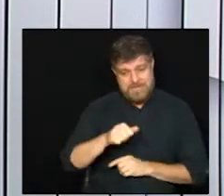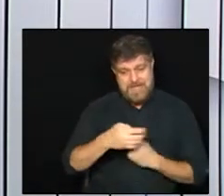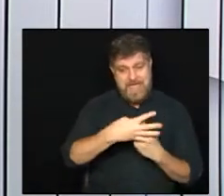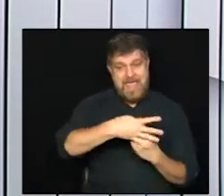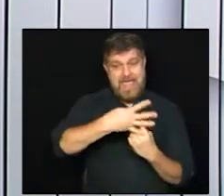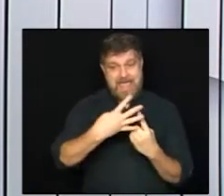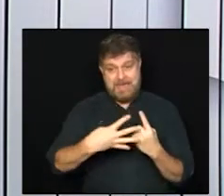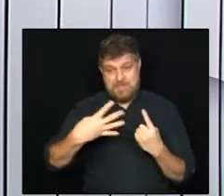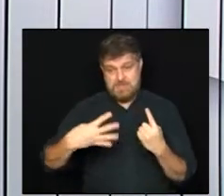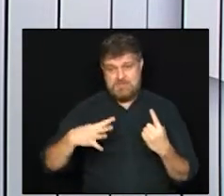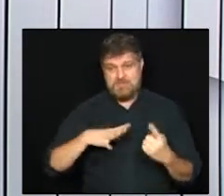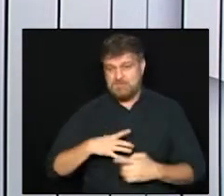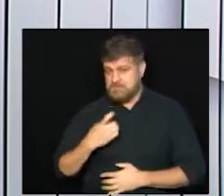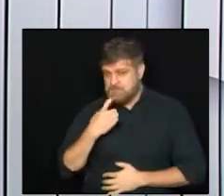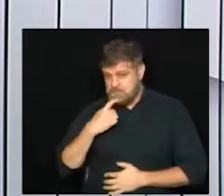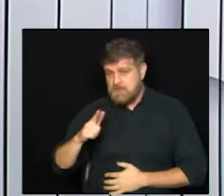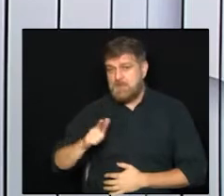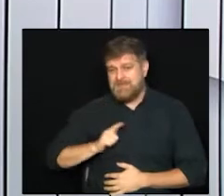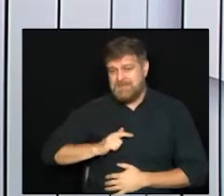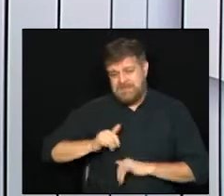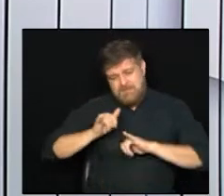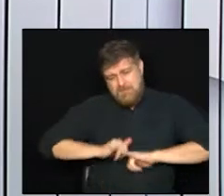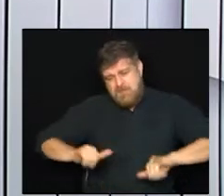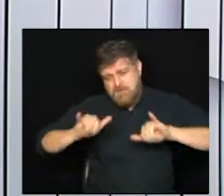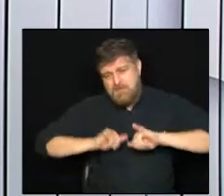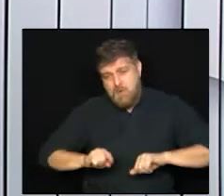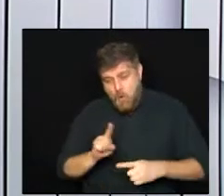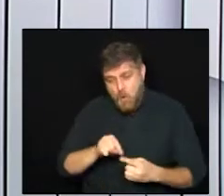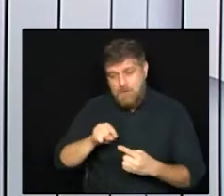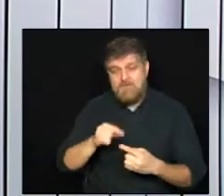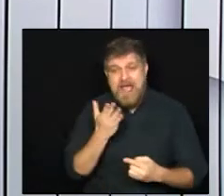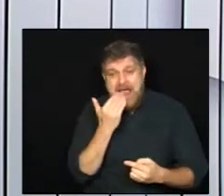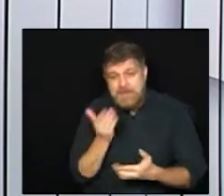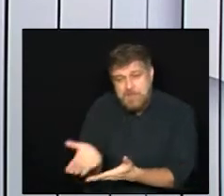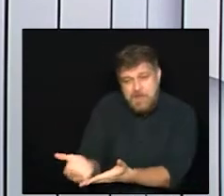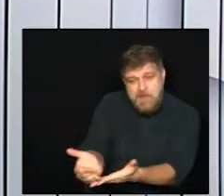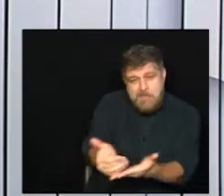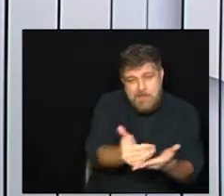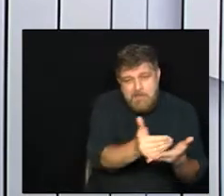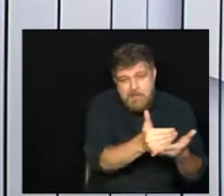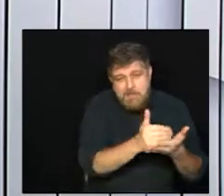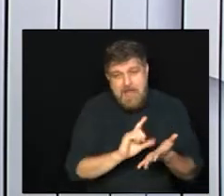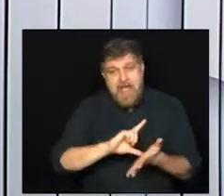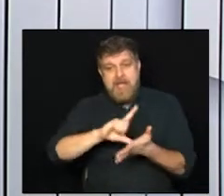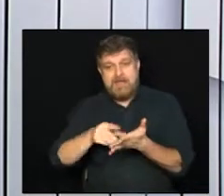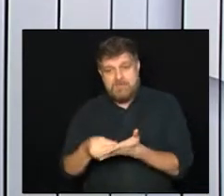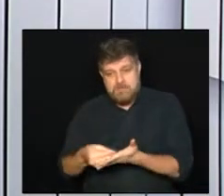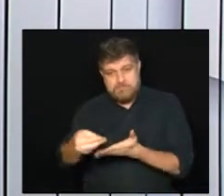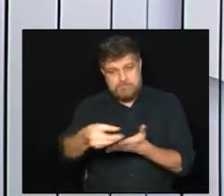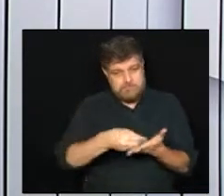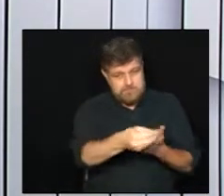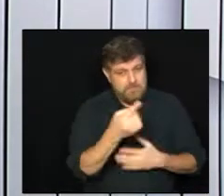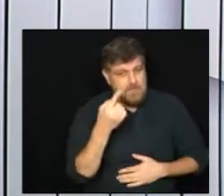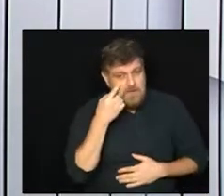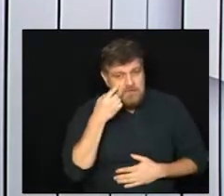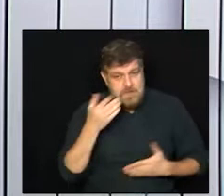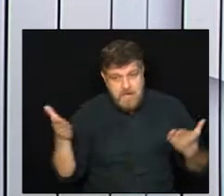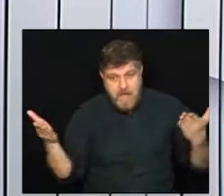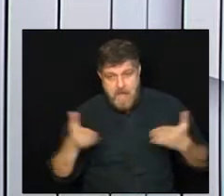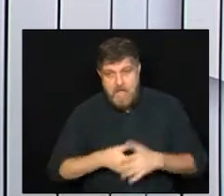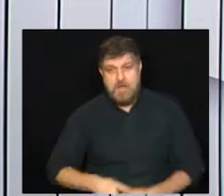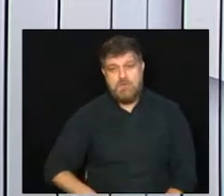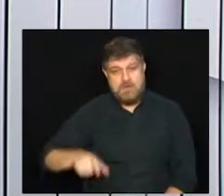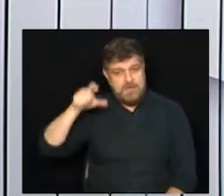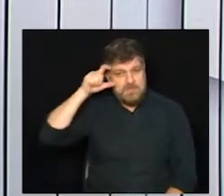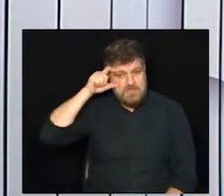LGBT Campinas está com uma campanha para arrecadar alimentos para serem distribuídos. Confira na reportagem de Michel